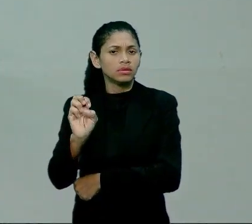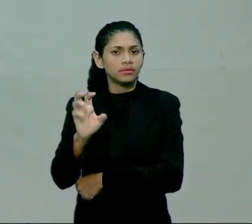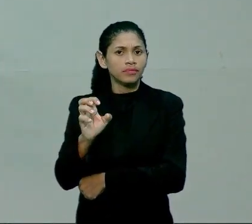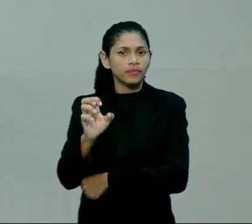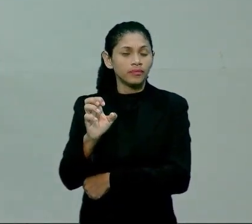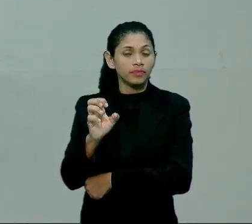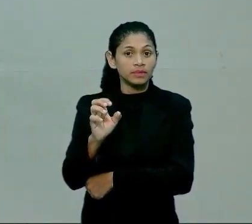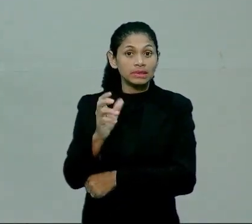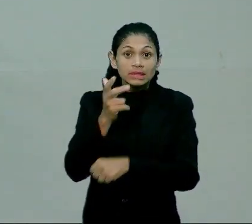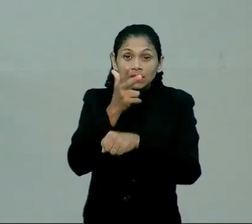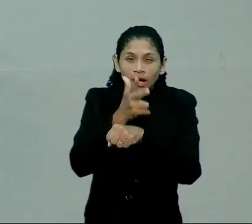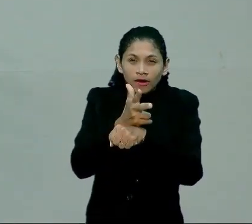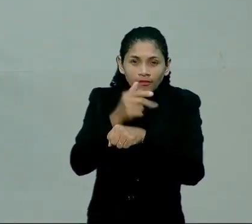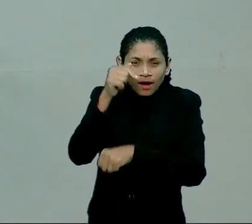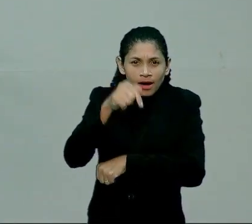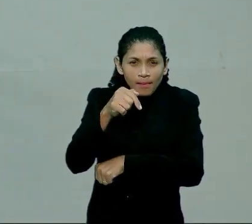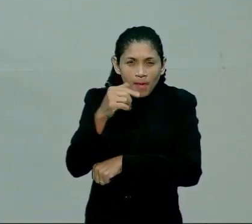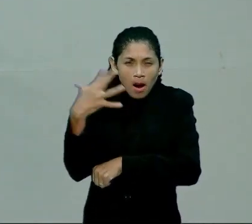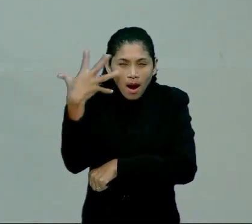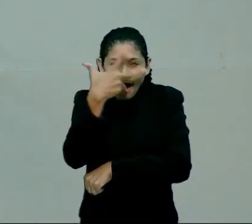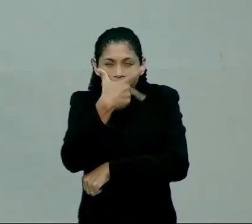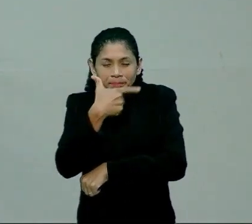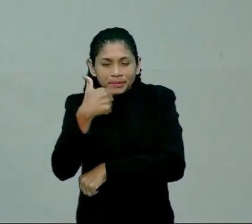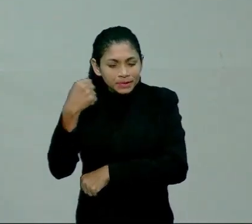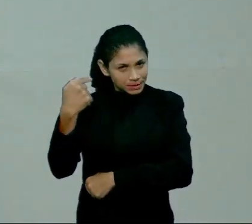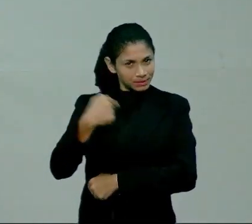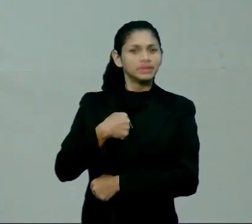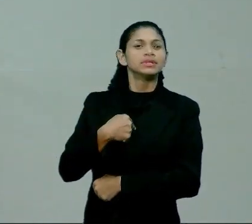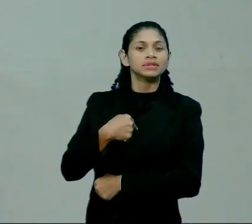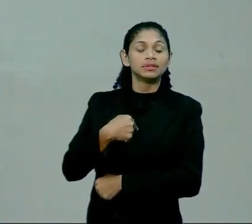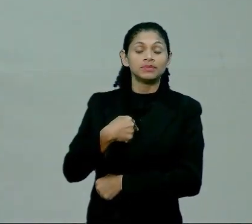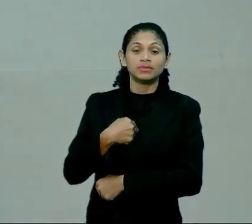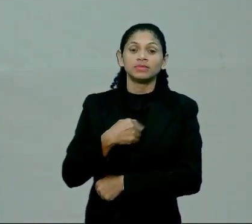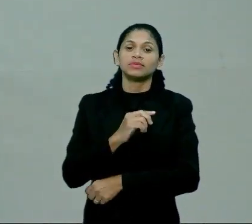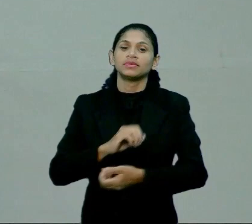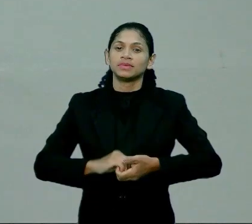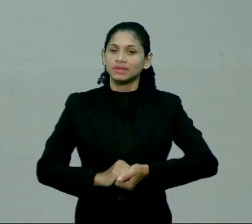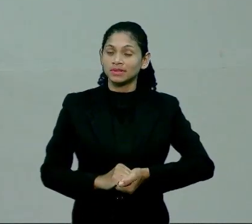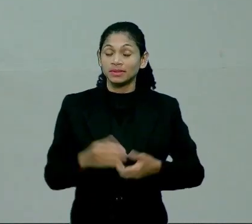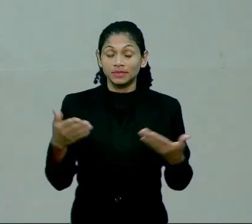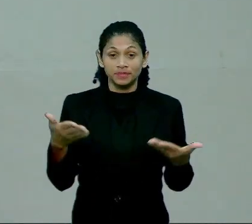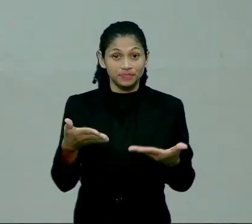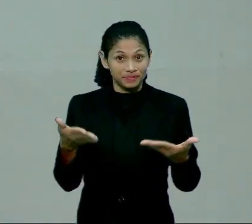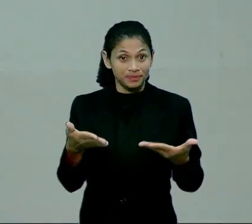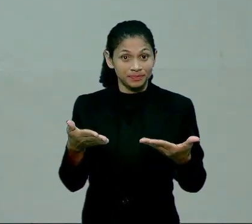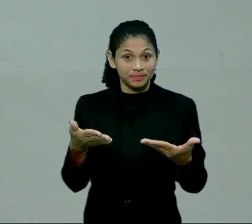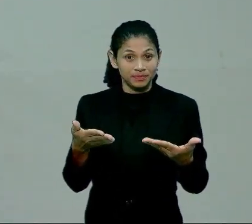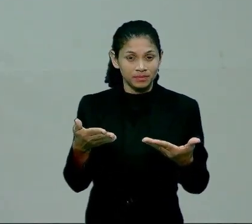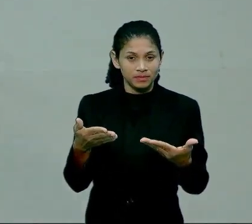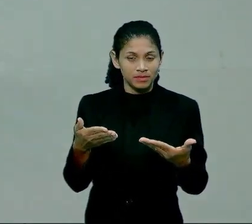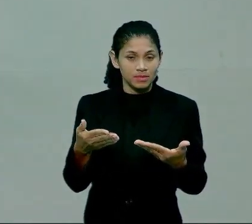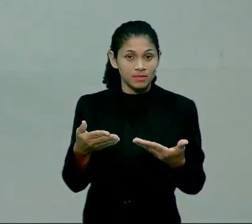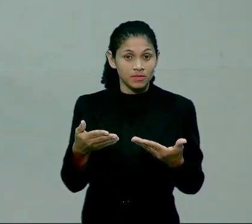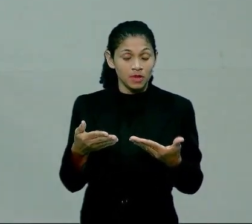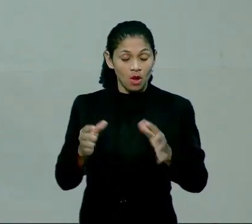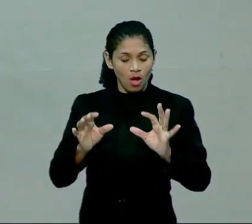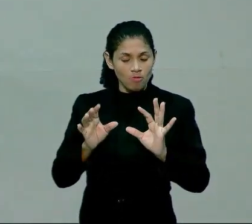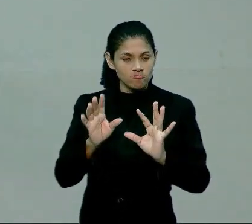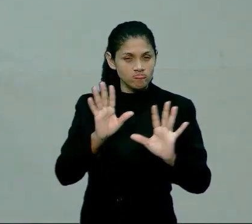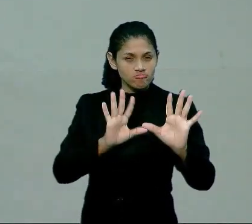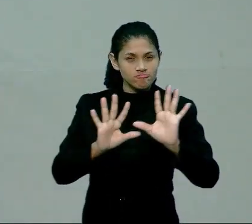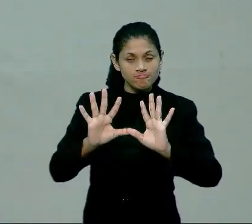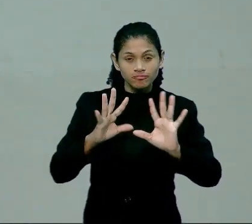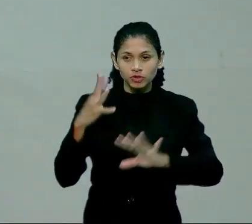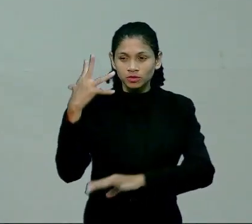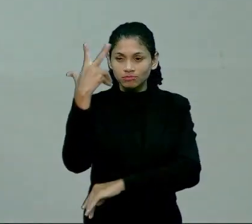do que... Opa! Olá, eu sou André Vasconcelos, professor de educação física, e agora é padrão de beleza, meu amor, aqui é só